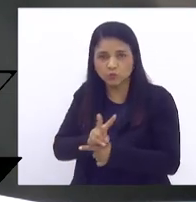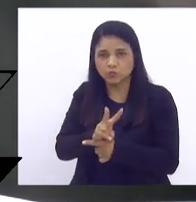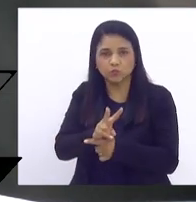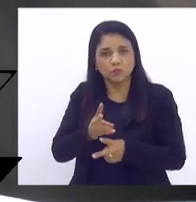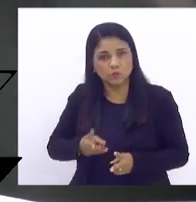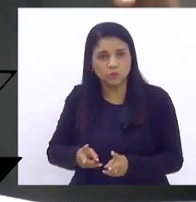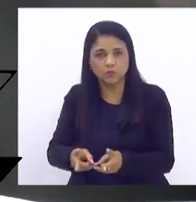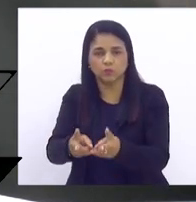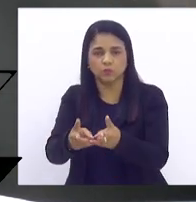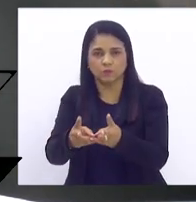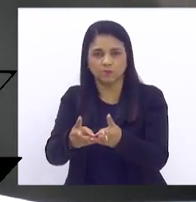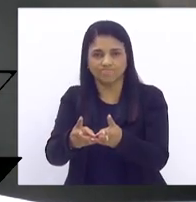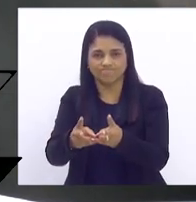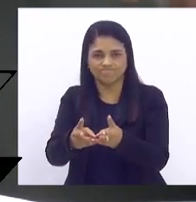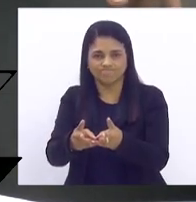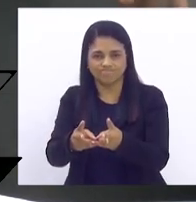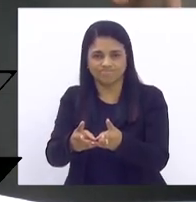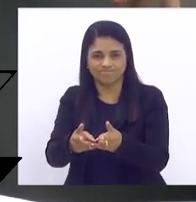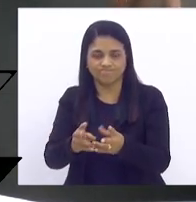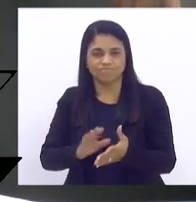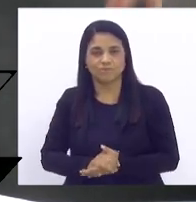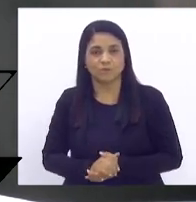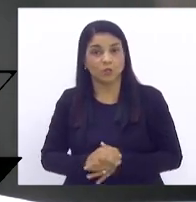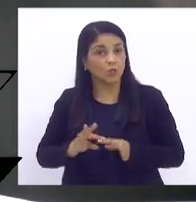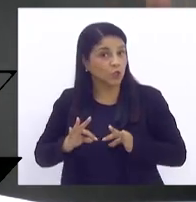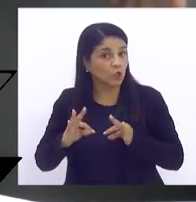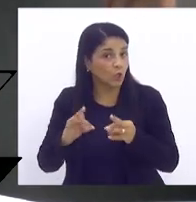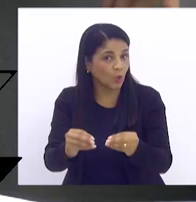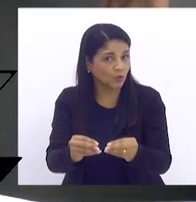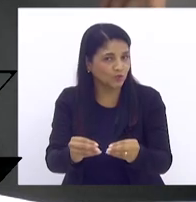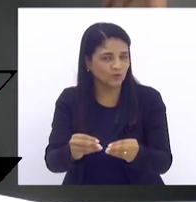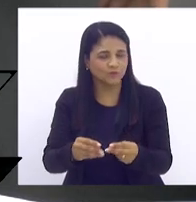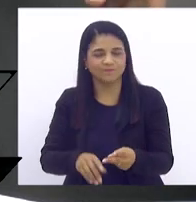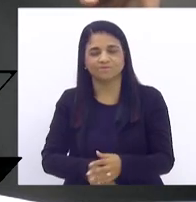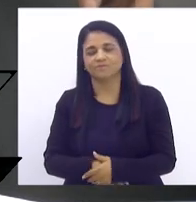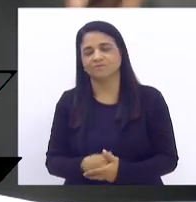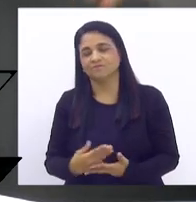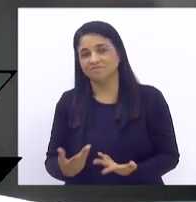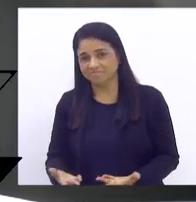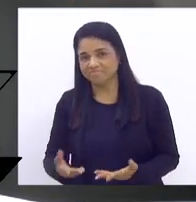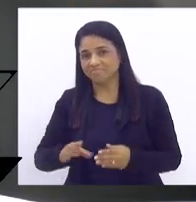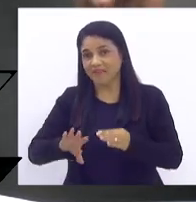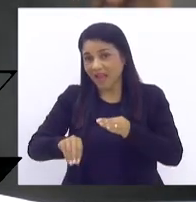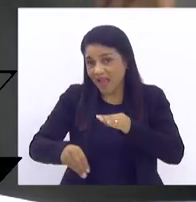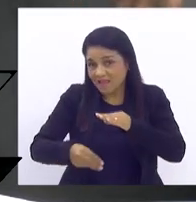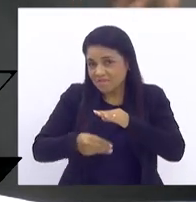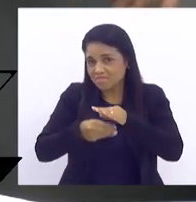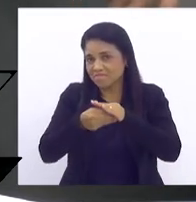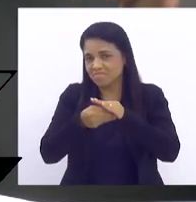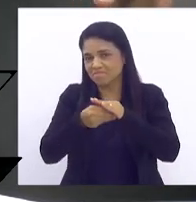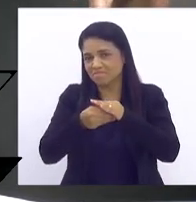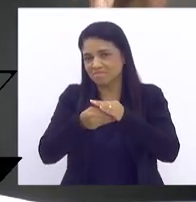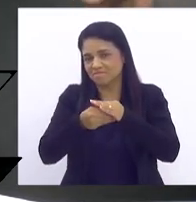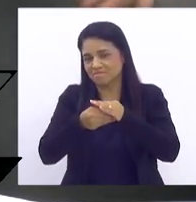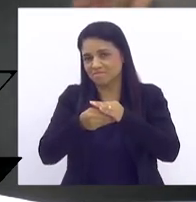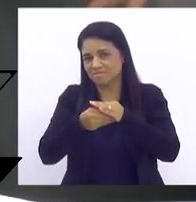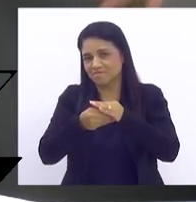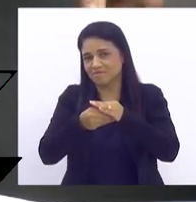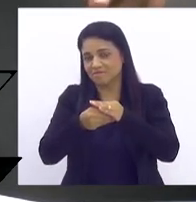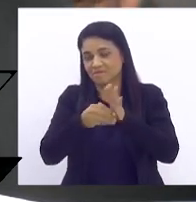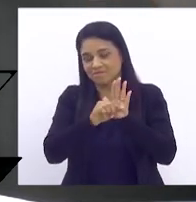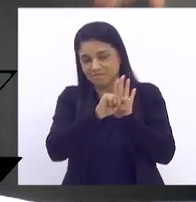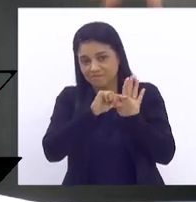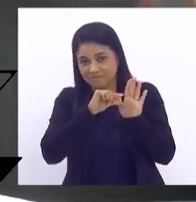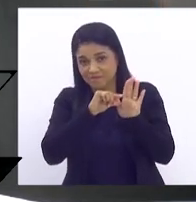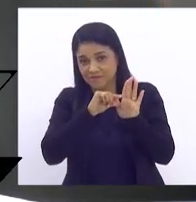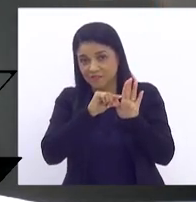exceção. Esse é o primeiro ponto. Então, eu acho que a ementa devia dizer assim: dispõe sobre